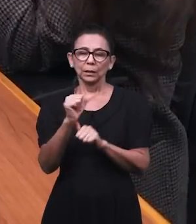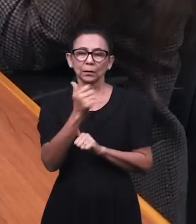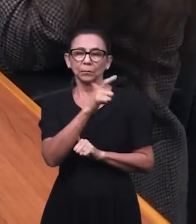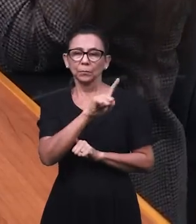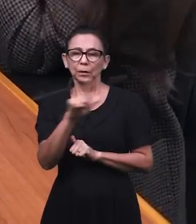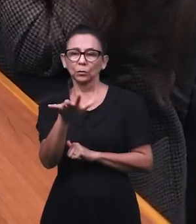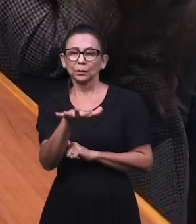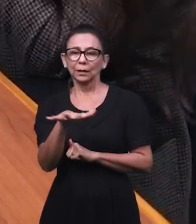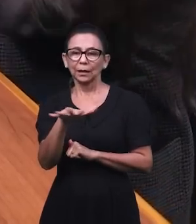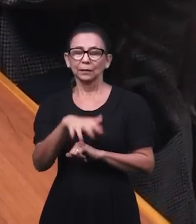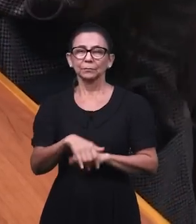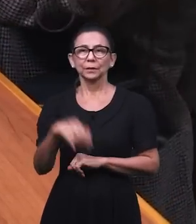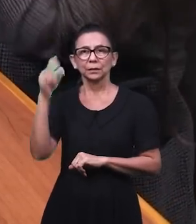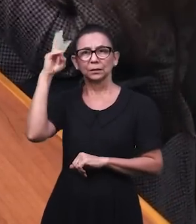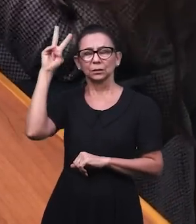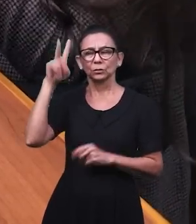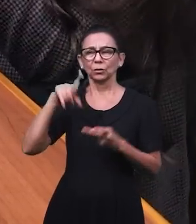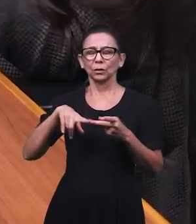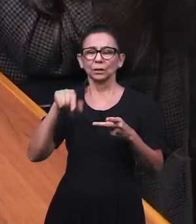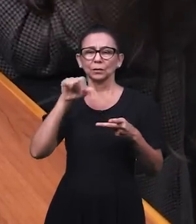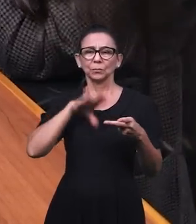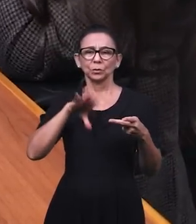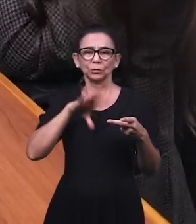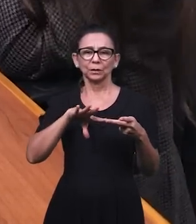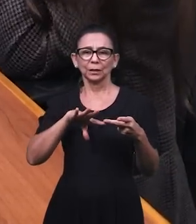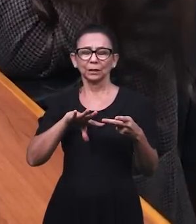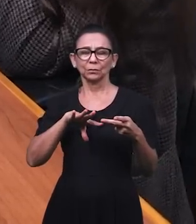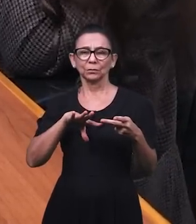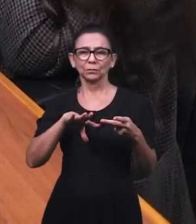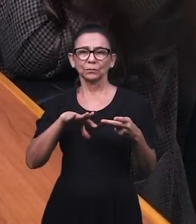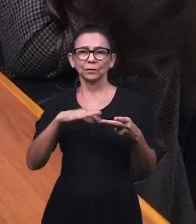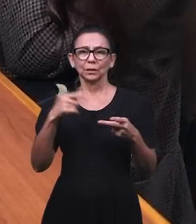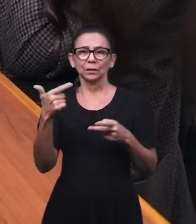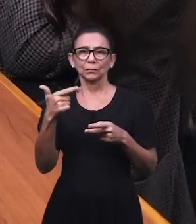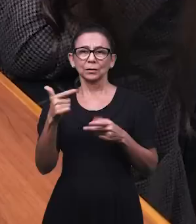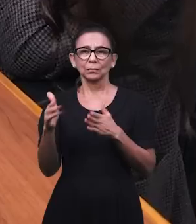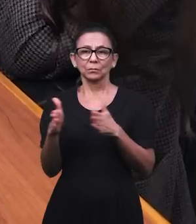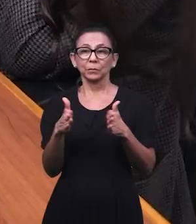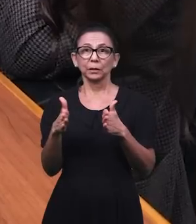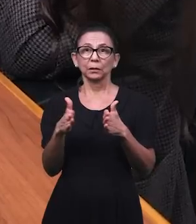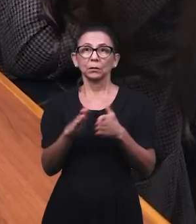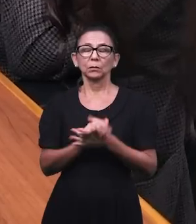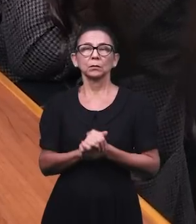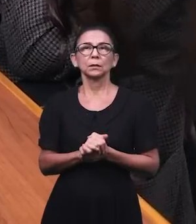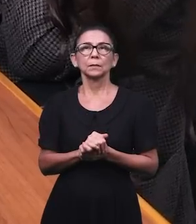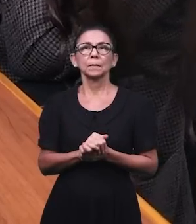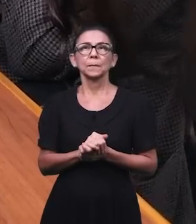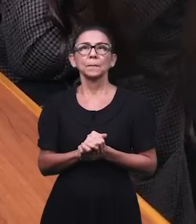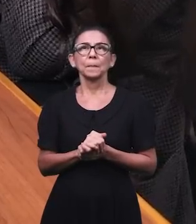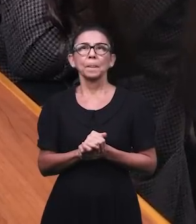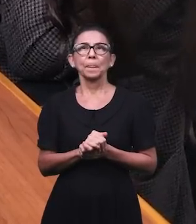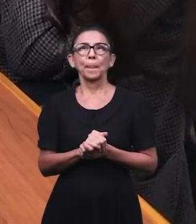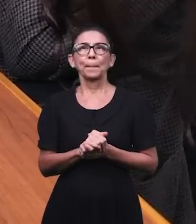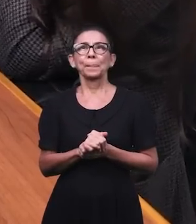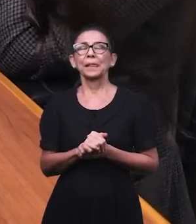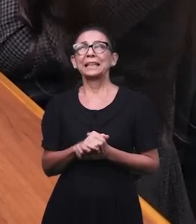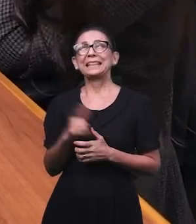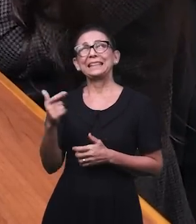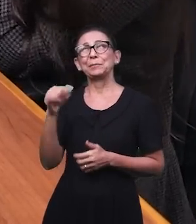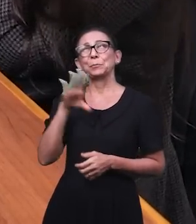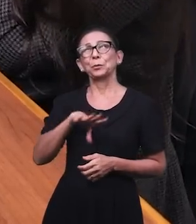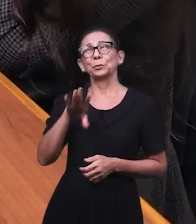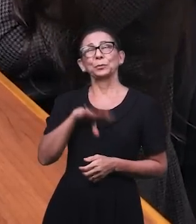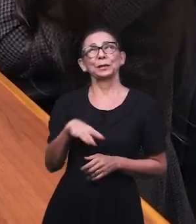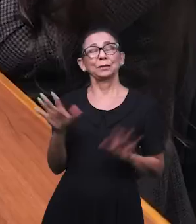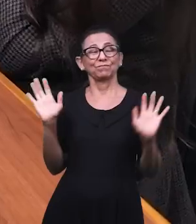para história e geografia? Era história de português. História e português na segunda fase. Eu falei, gente, e agora? O que eu vou fazer? E eu nunca tive uma quedinha muito